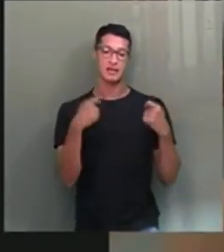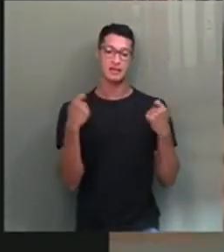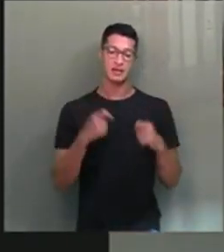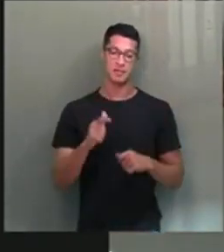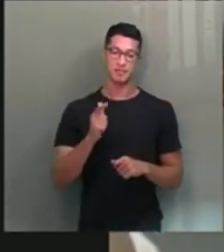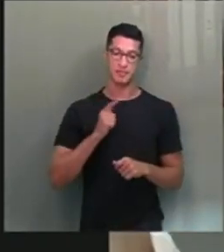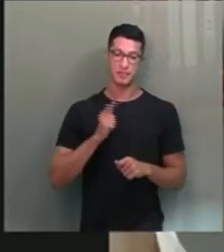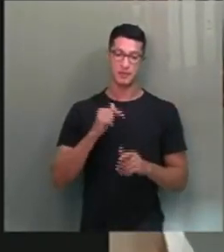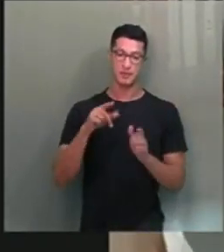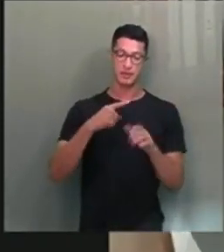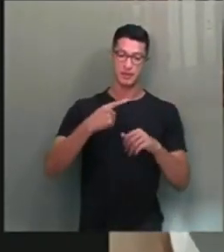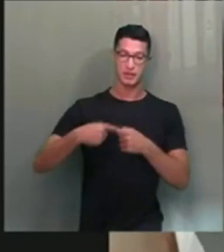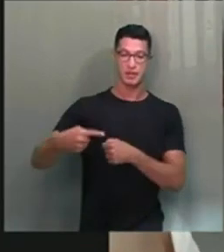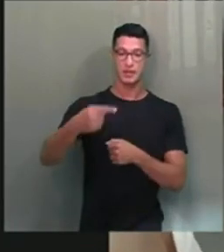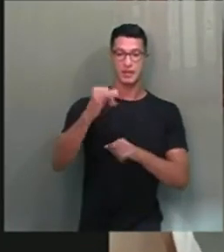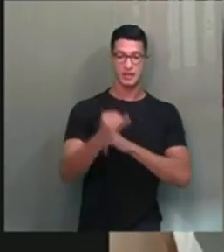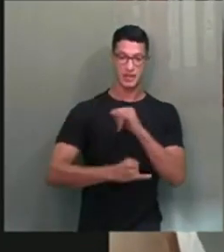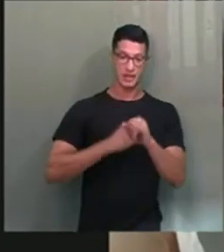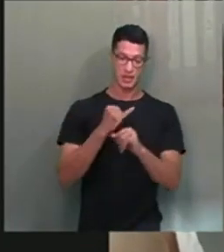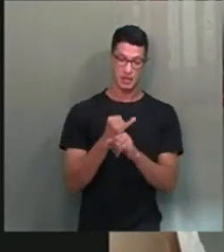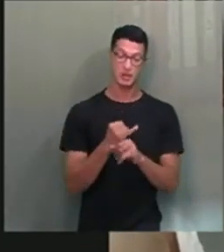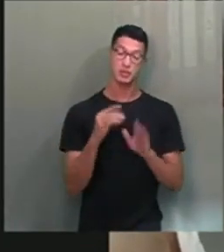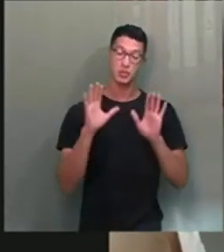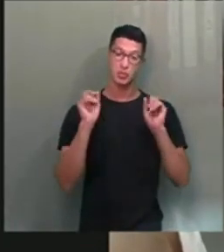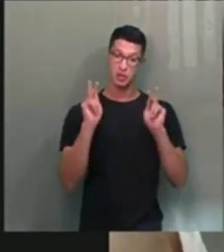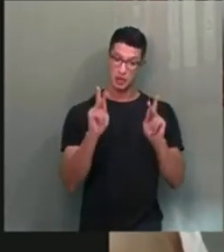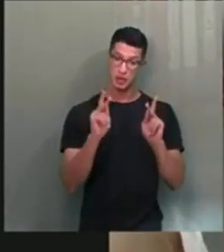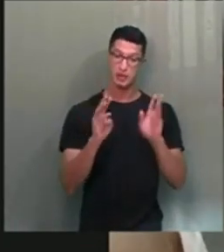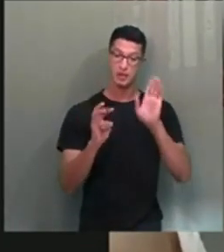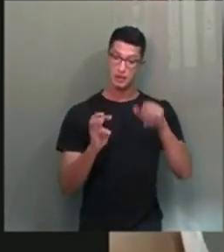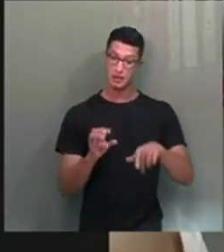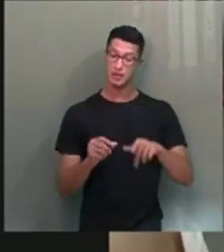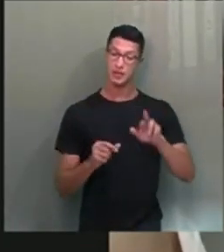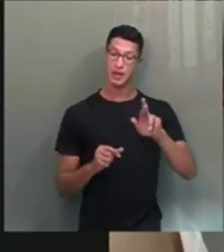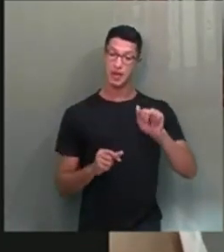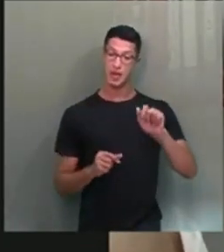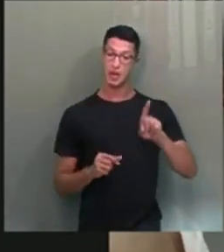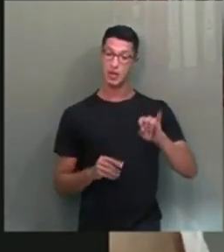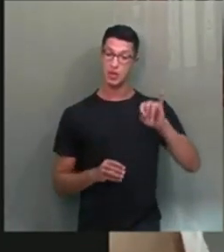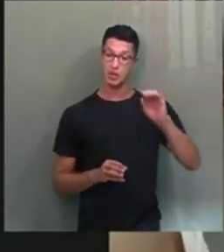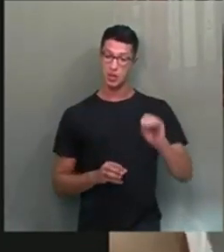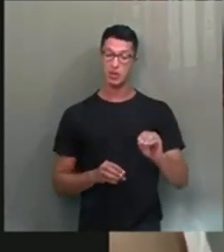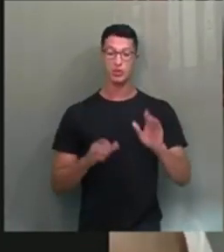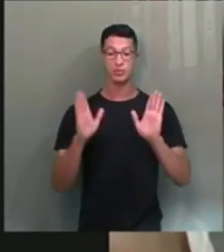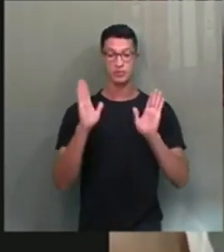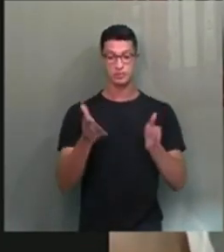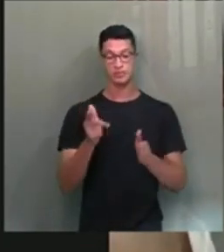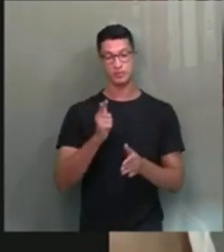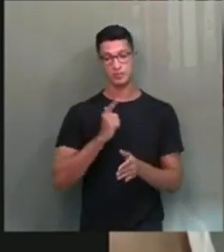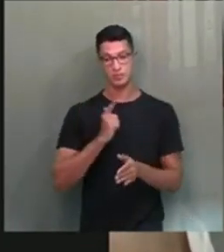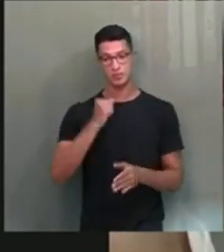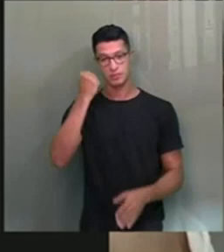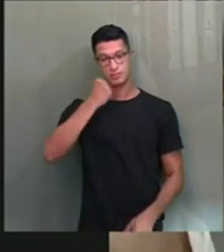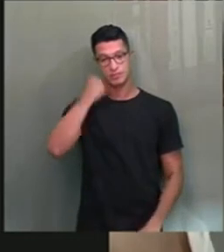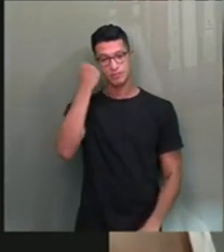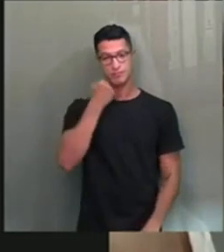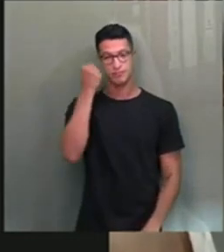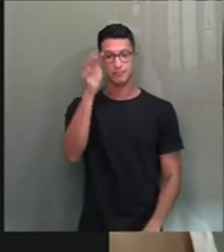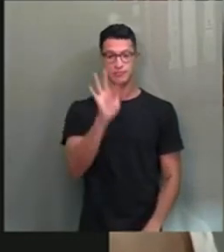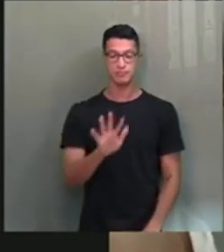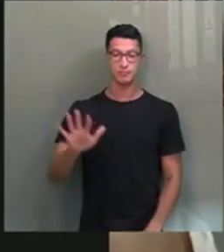em plena era da internet. Pois bem, essa Rádio Senado, patrimônio do Senado